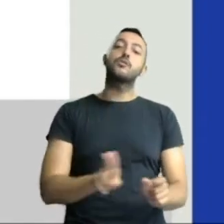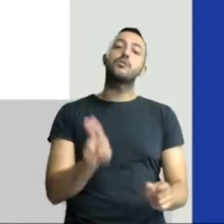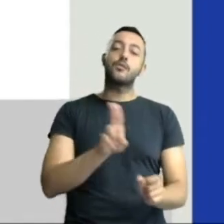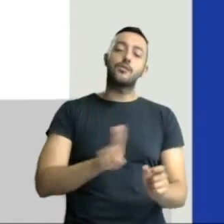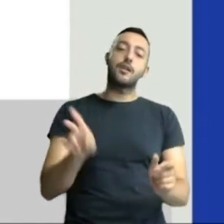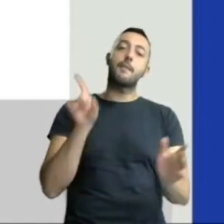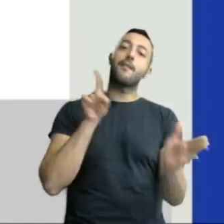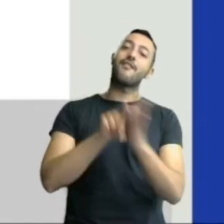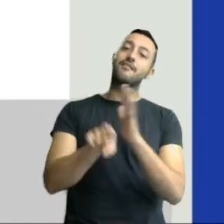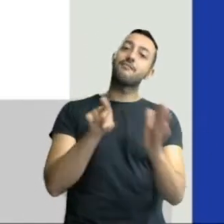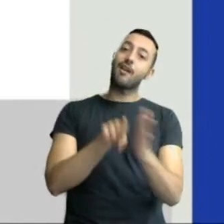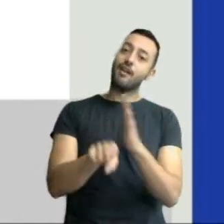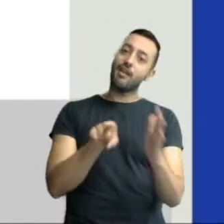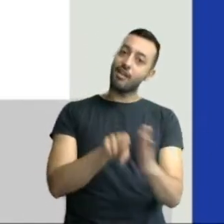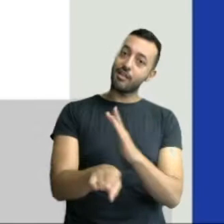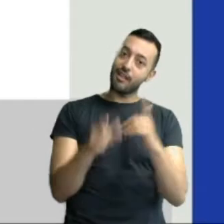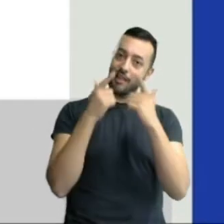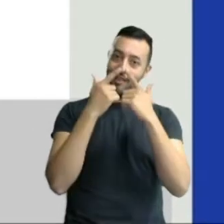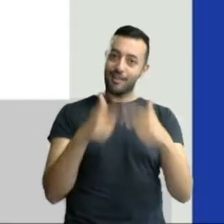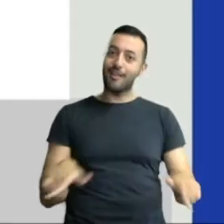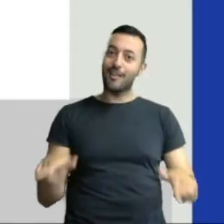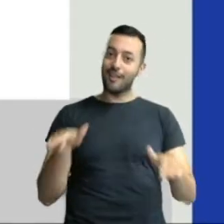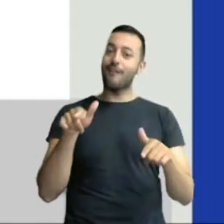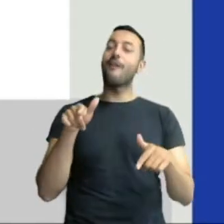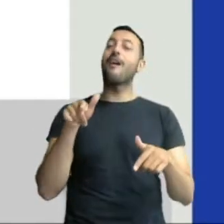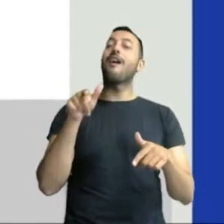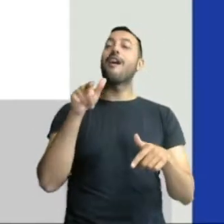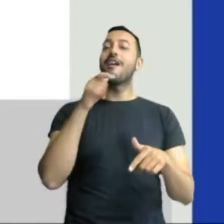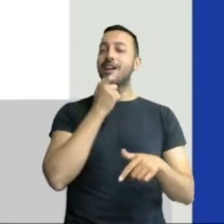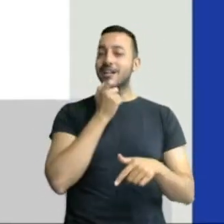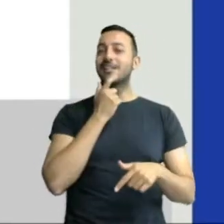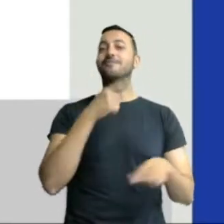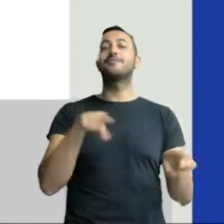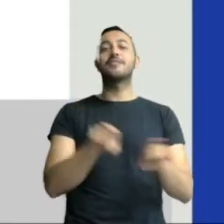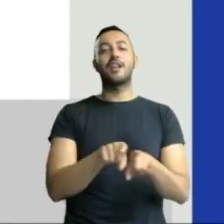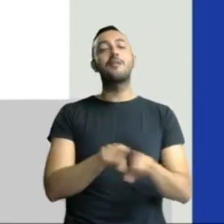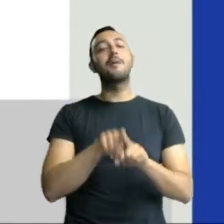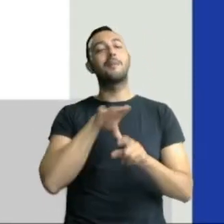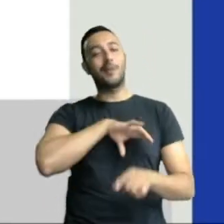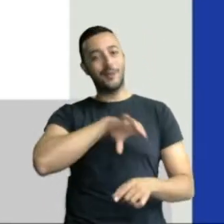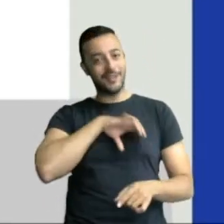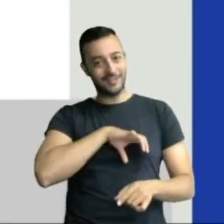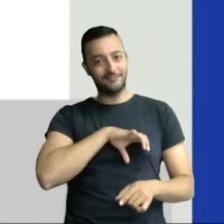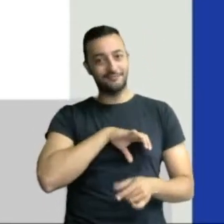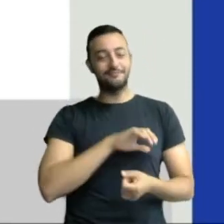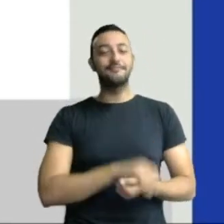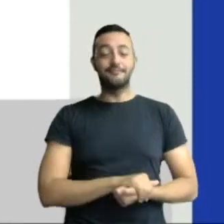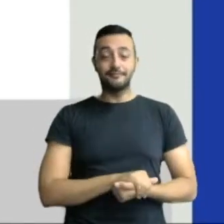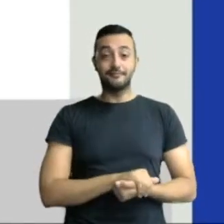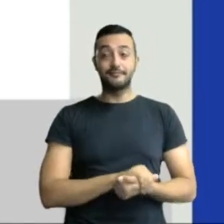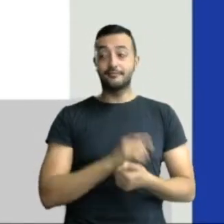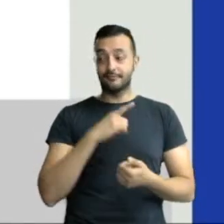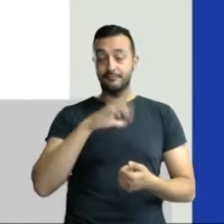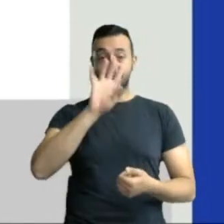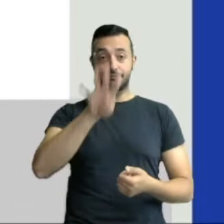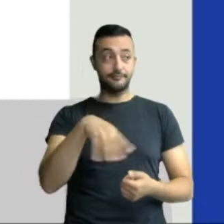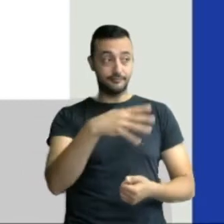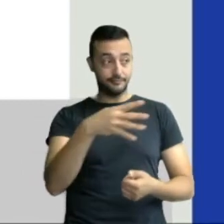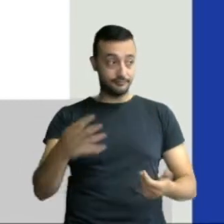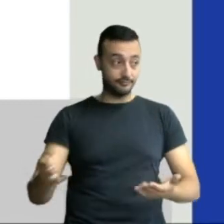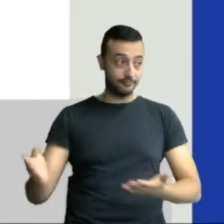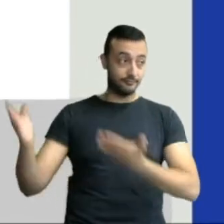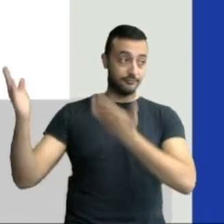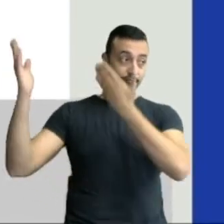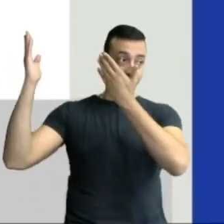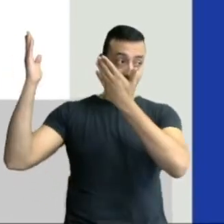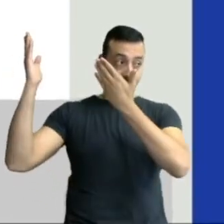as perguntas na língua inglesa, assim como também na língua portuguesa, certo? Nesta tabela aí,